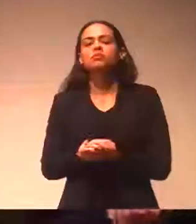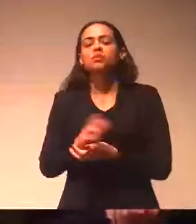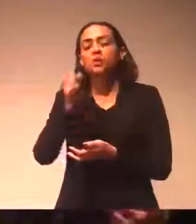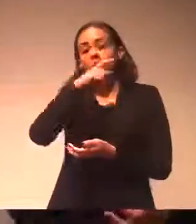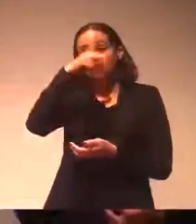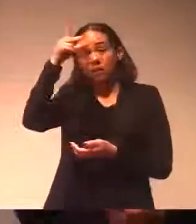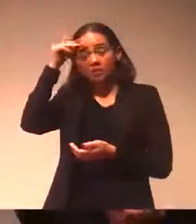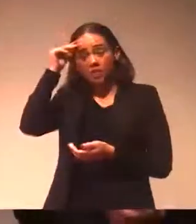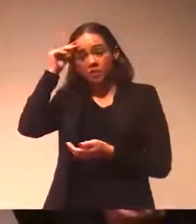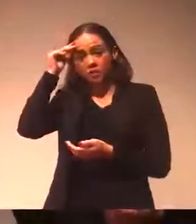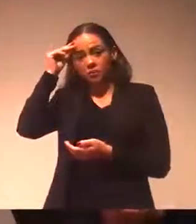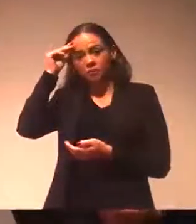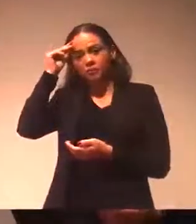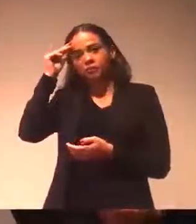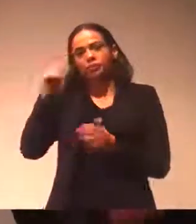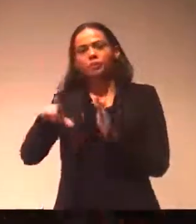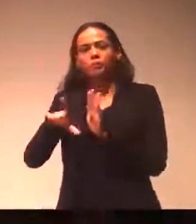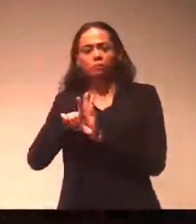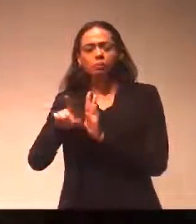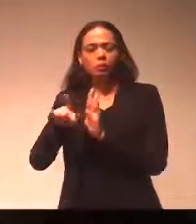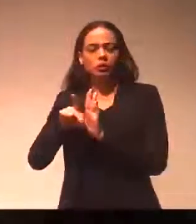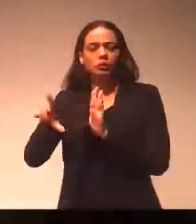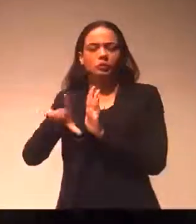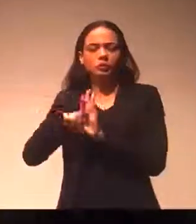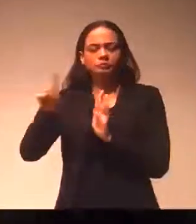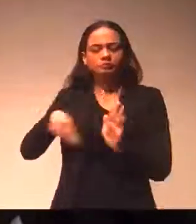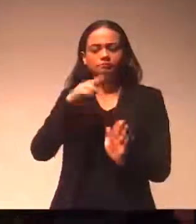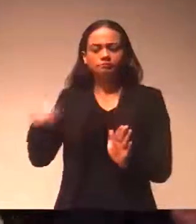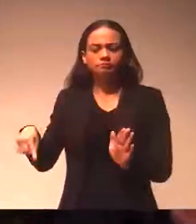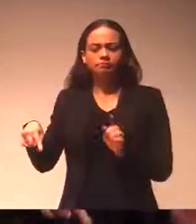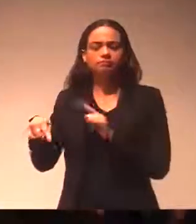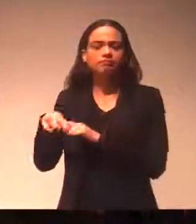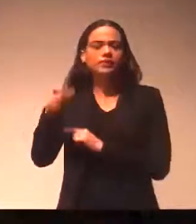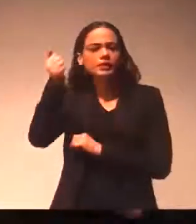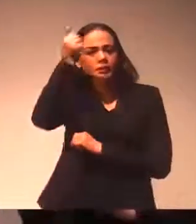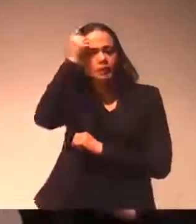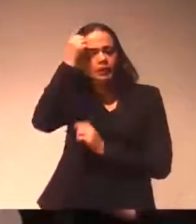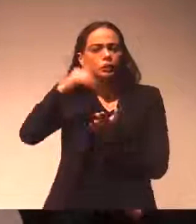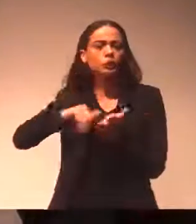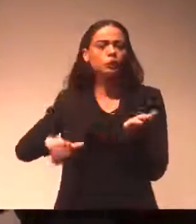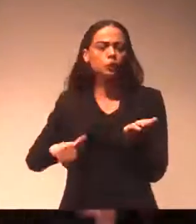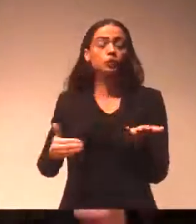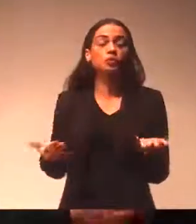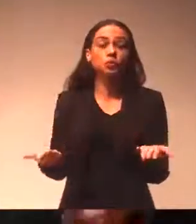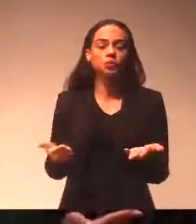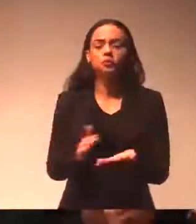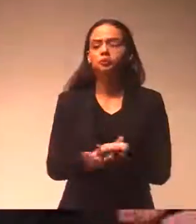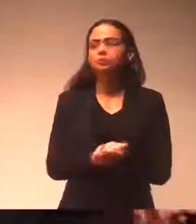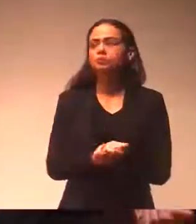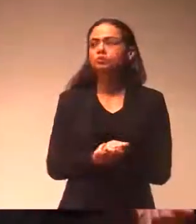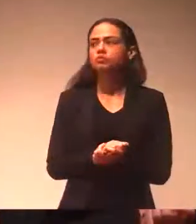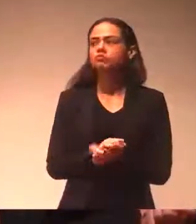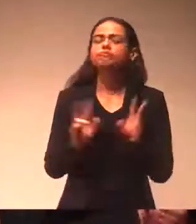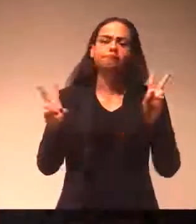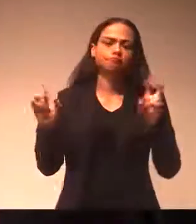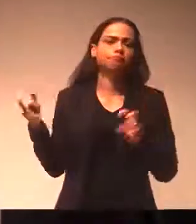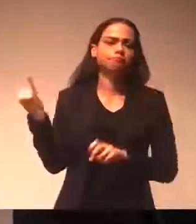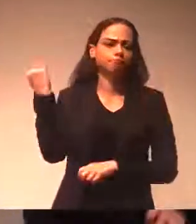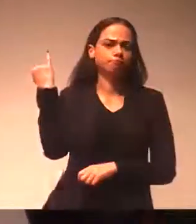o que me parece um recuo tático importante, porque envolve, eventualmente,